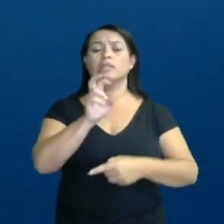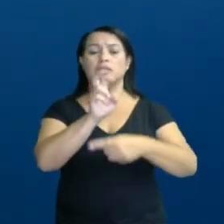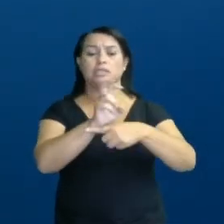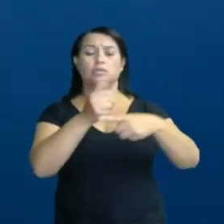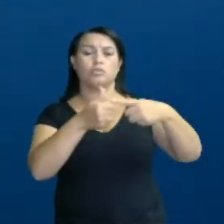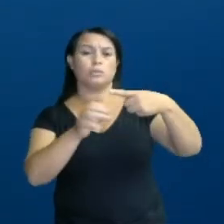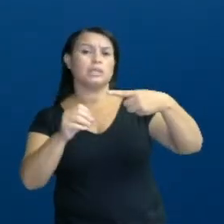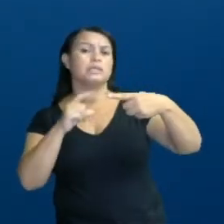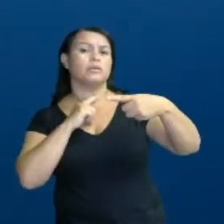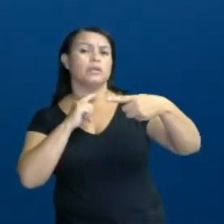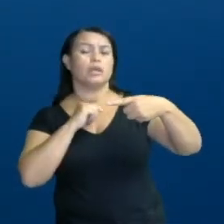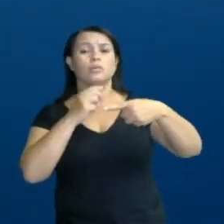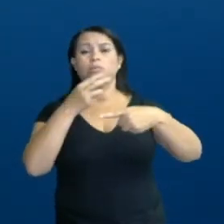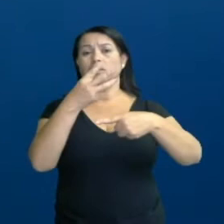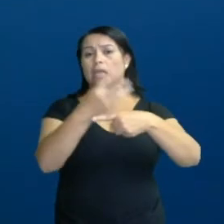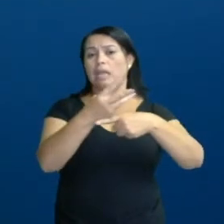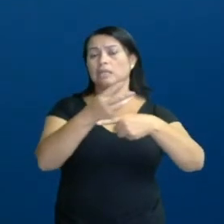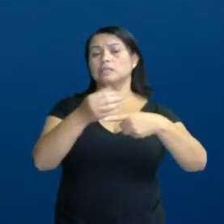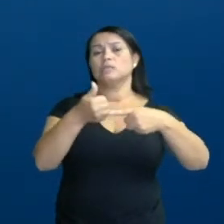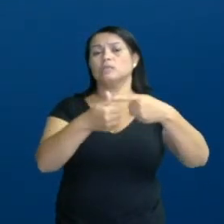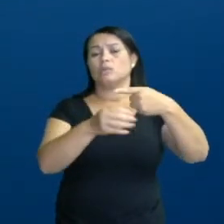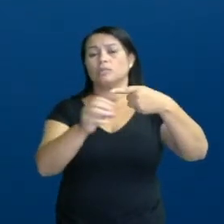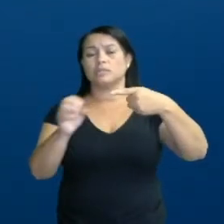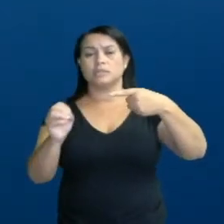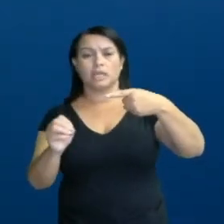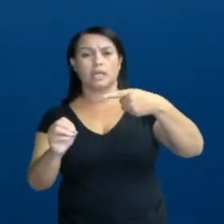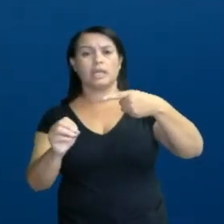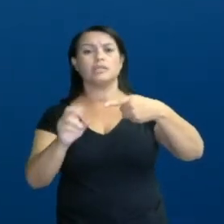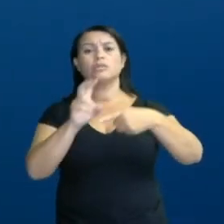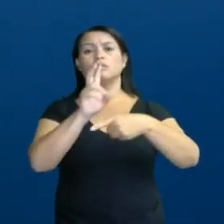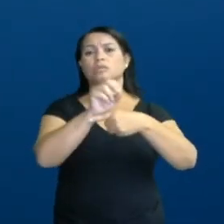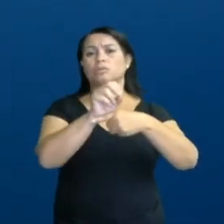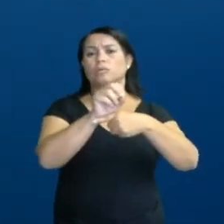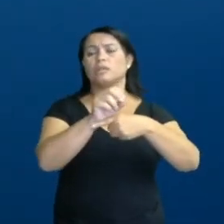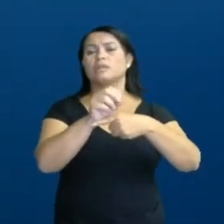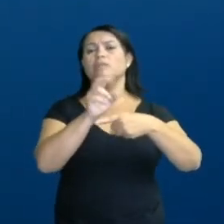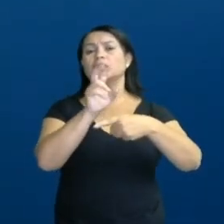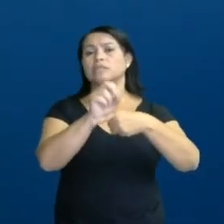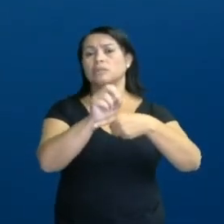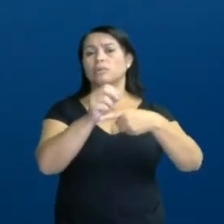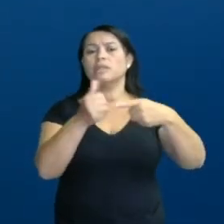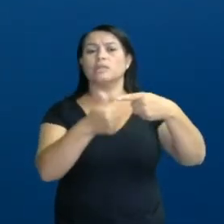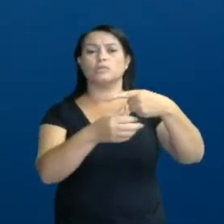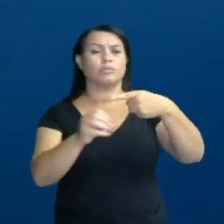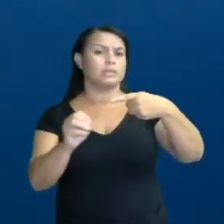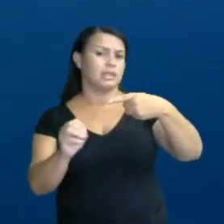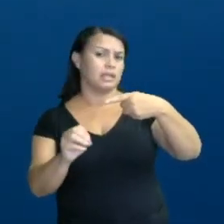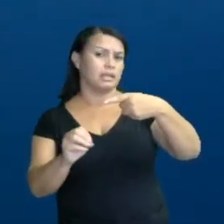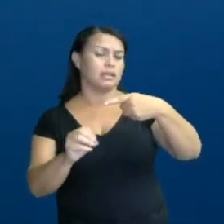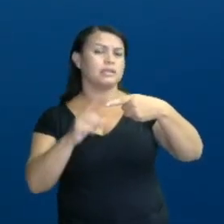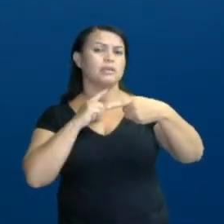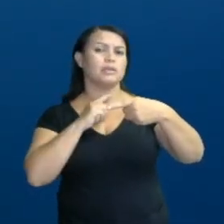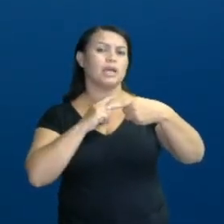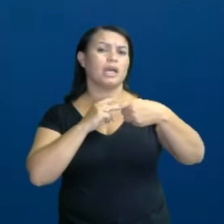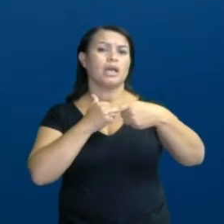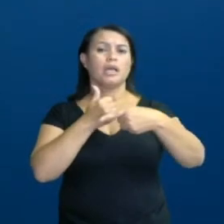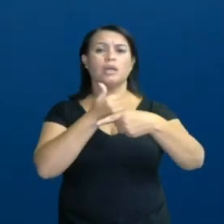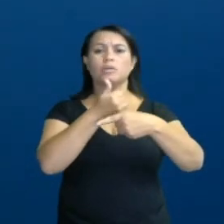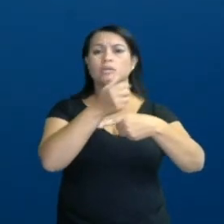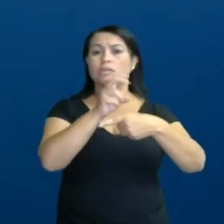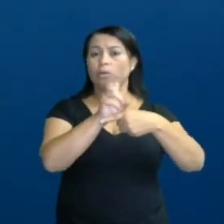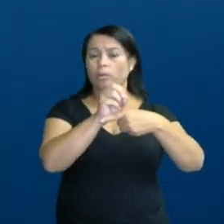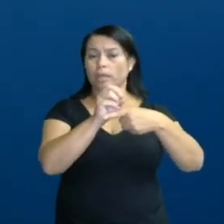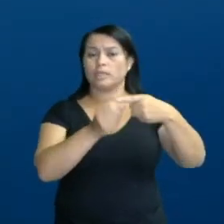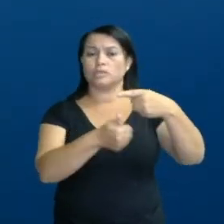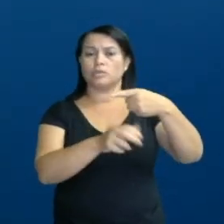100. Se eu tenho 3, vai ser 3 sobre 100. Se eu tenho 50, vai ser 50 sobre 100. Então, se eu tenho 50 sobre 100, vai ser